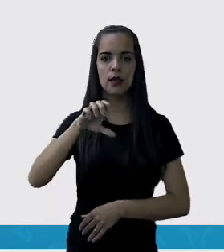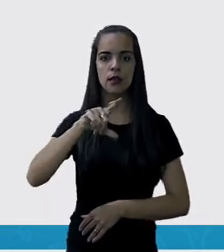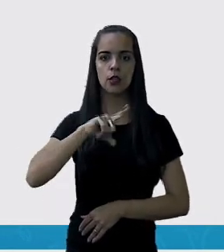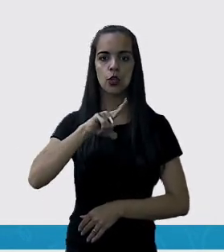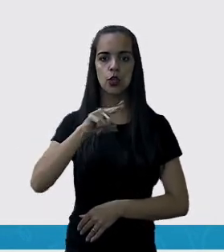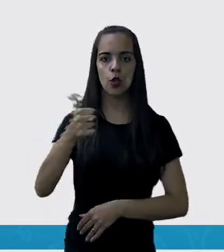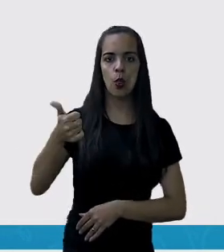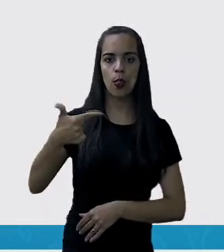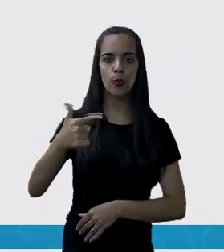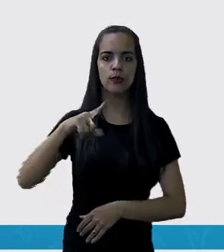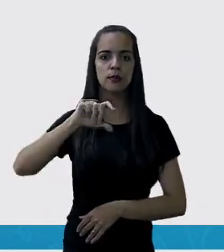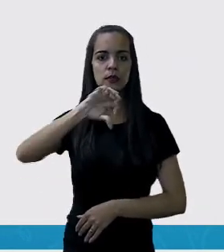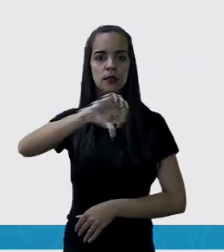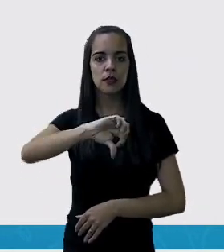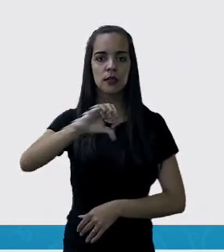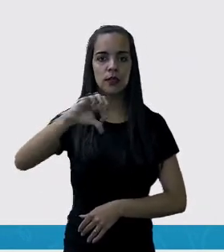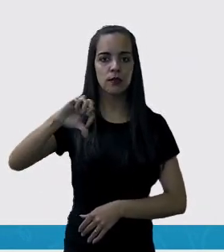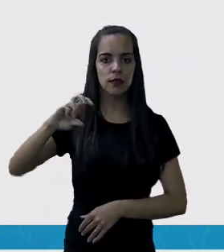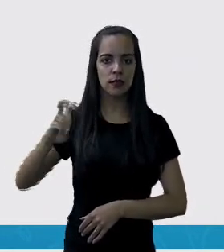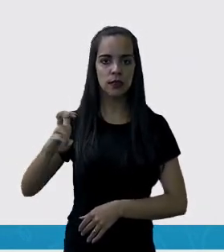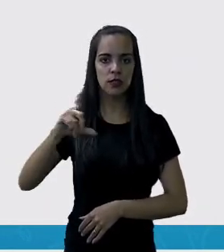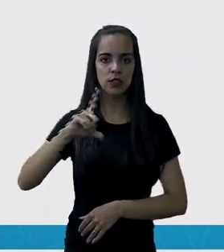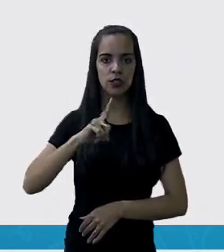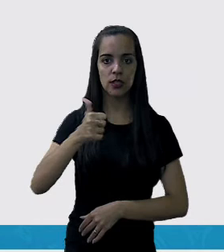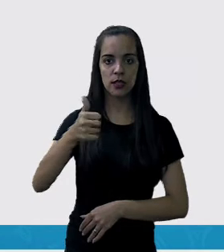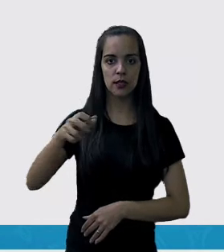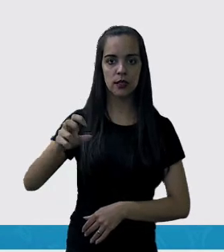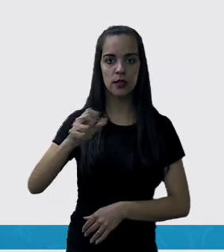e em 2007 dos